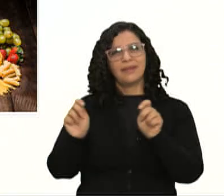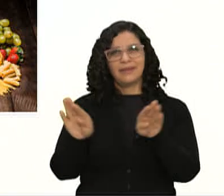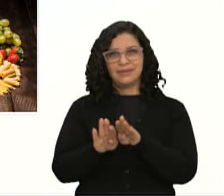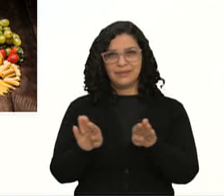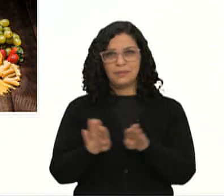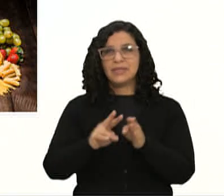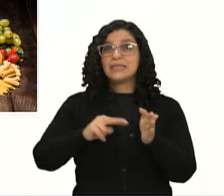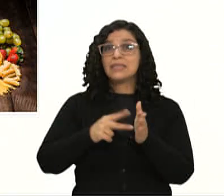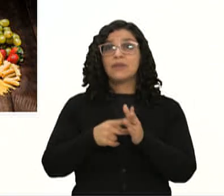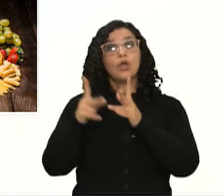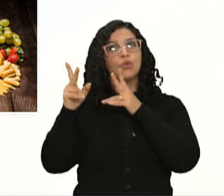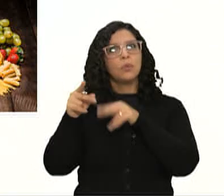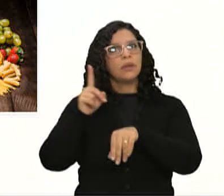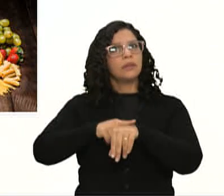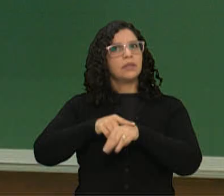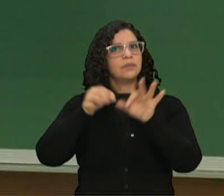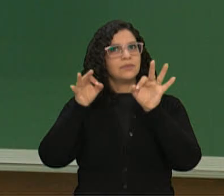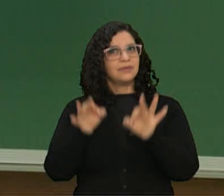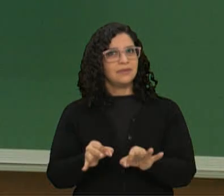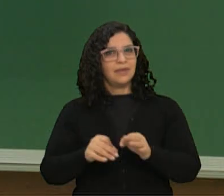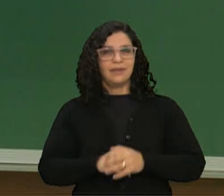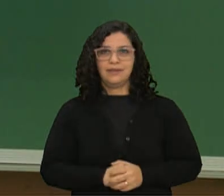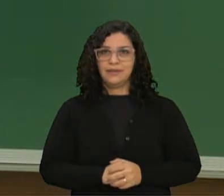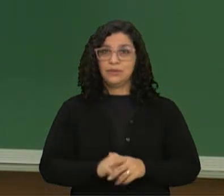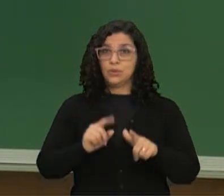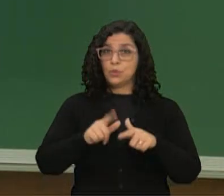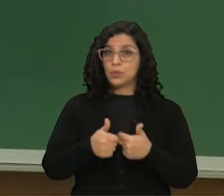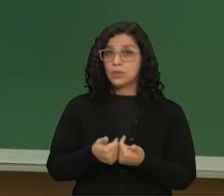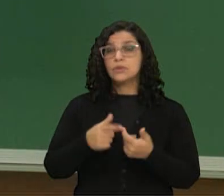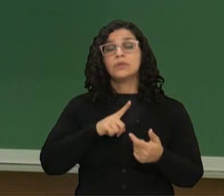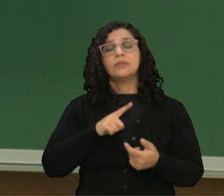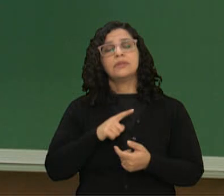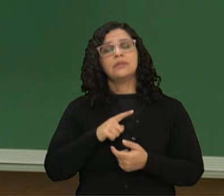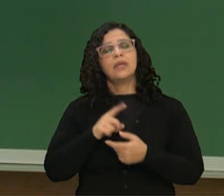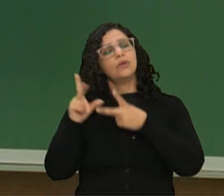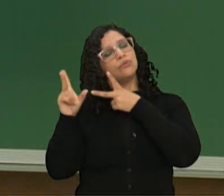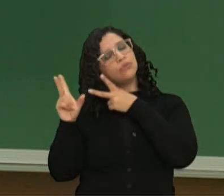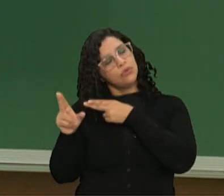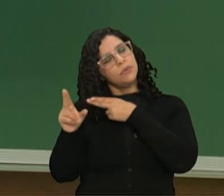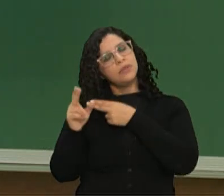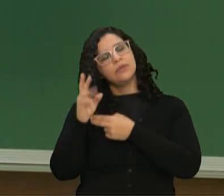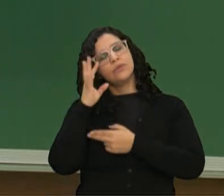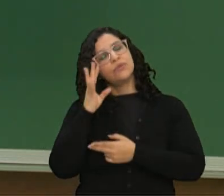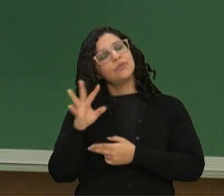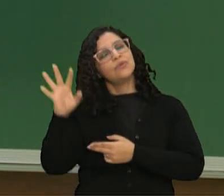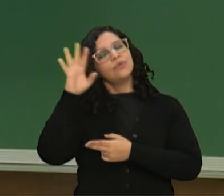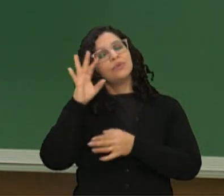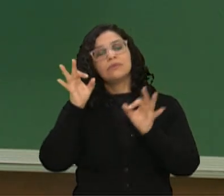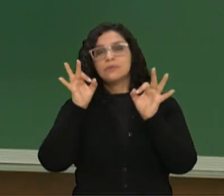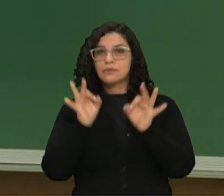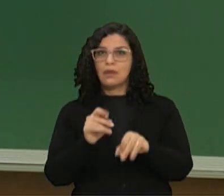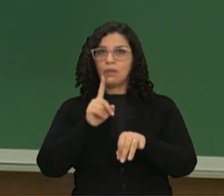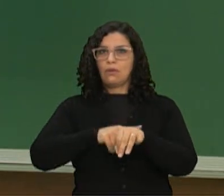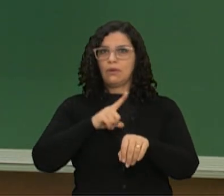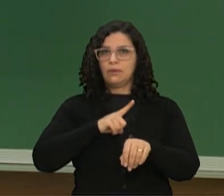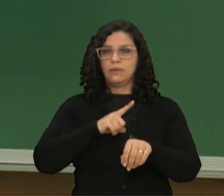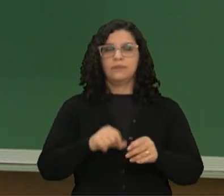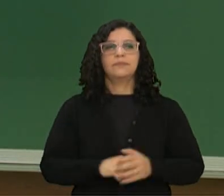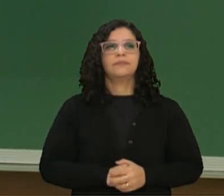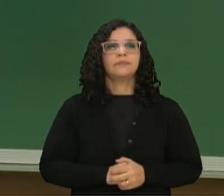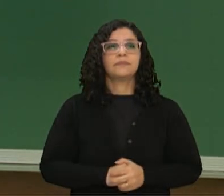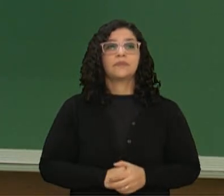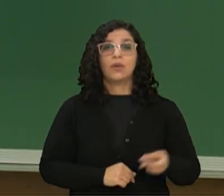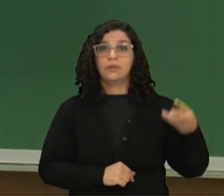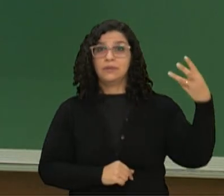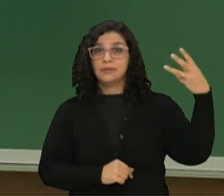dizer suficiente. Então, tenha um sono suficiente, adequado. Number three,